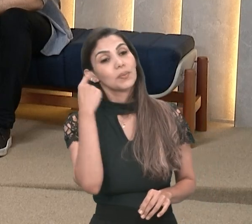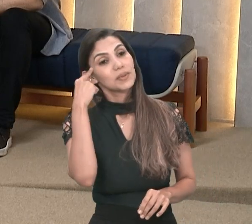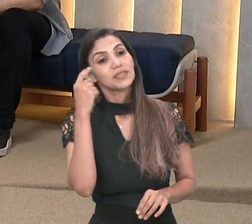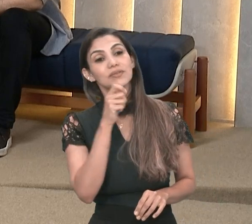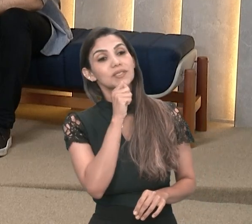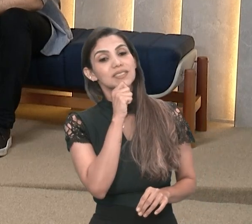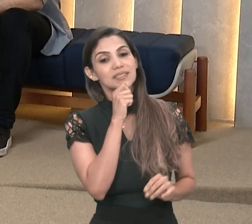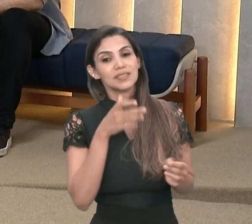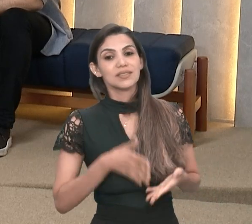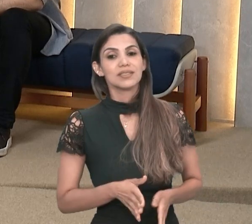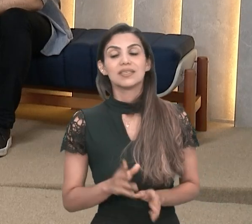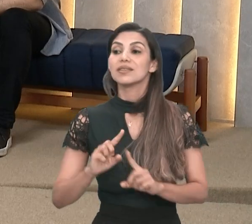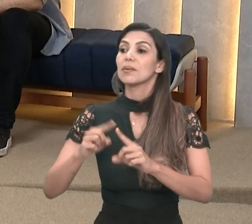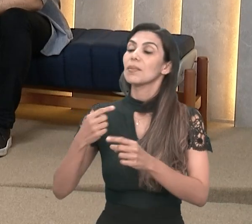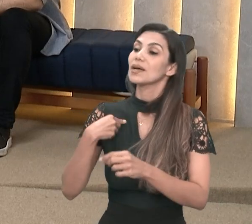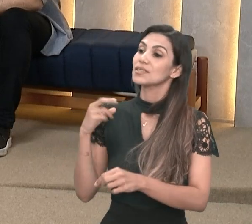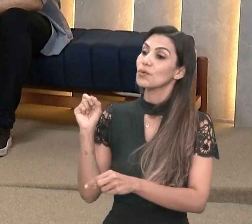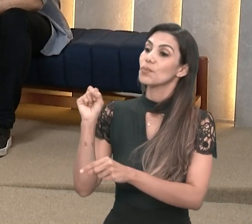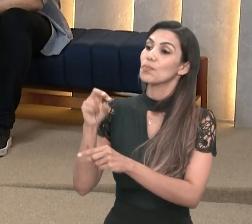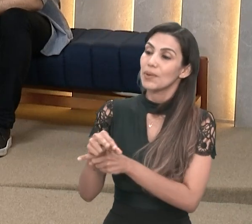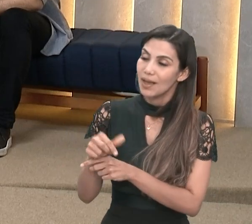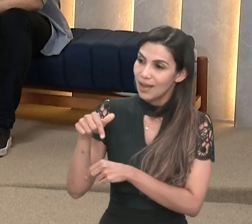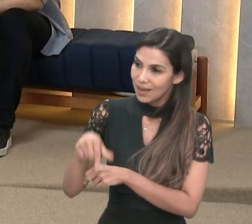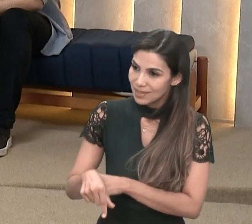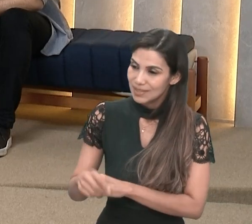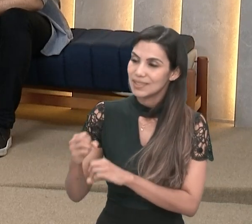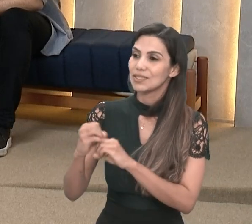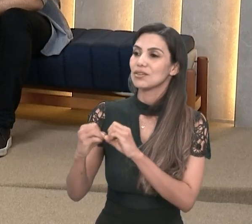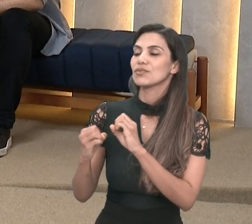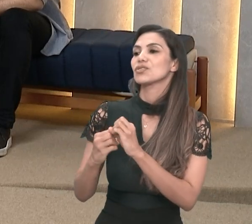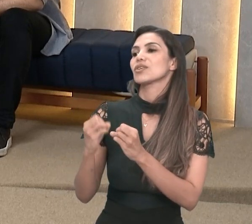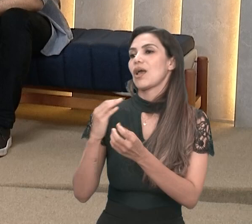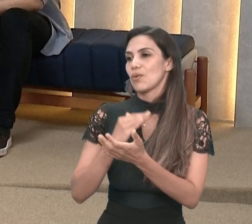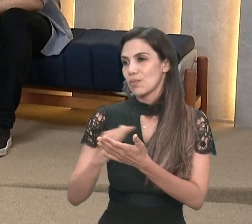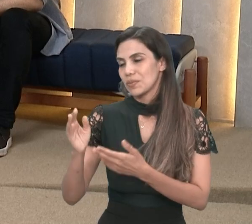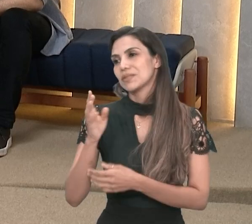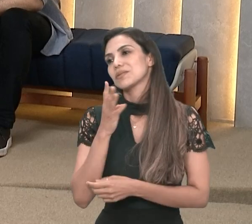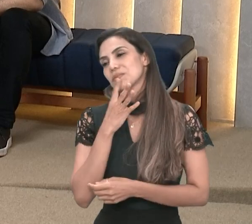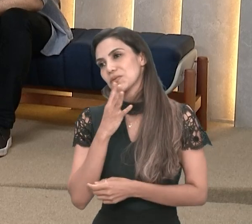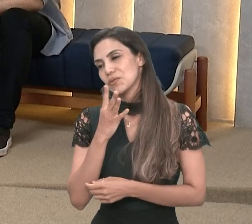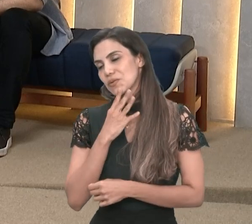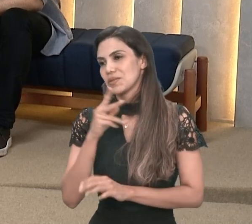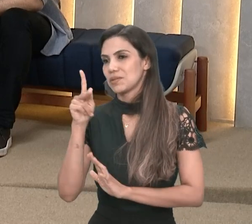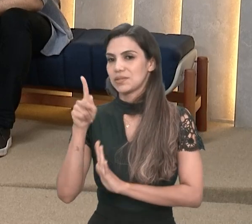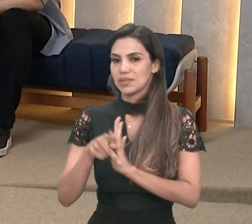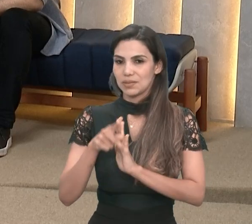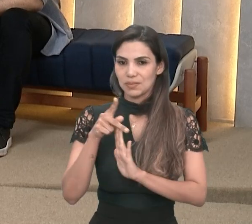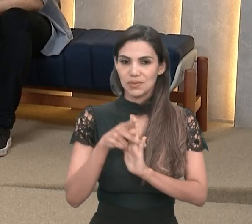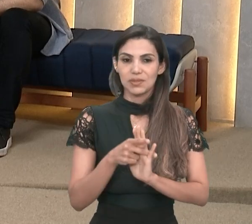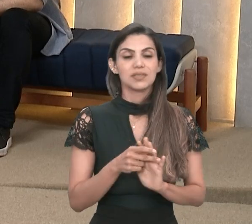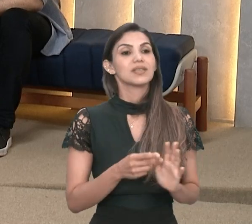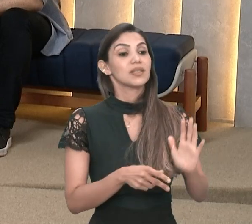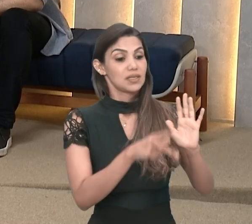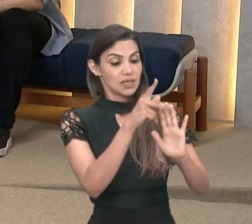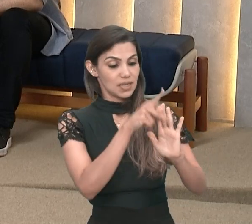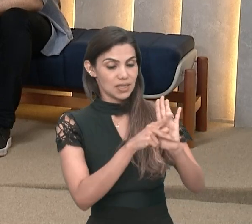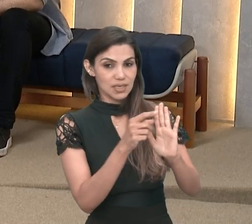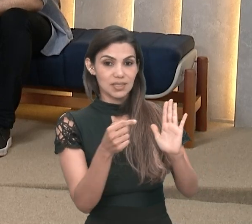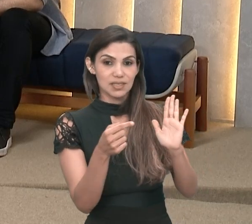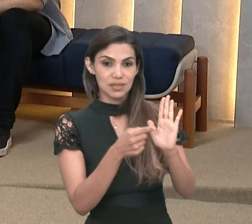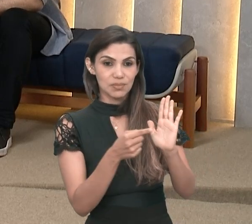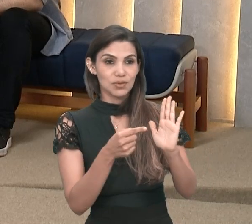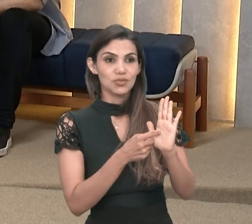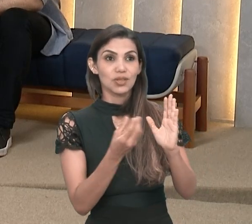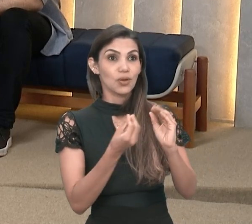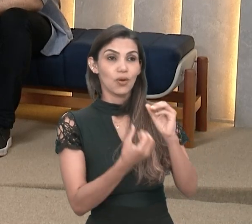entrei na universidade, né? Não, a Magnífica nasce, é muito interessante, ela nasce de um conflito e de uma possibilidade. A